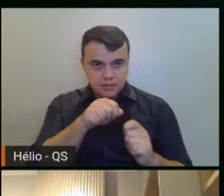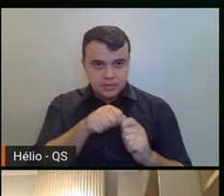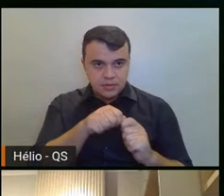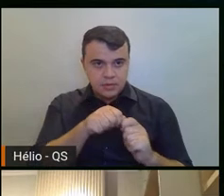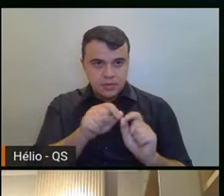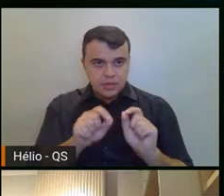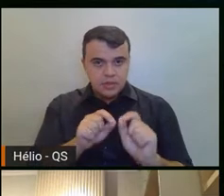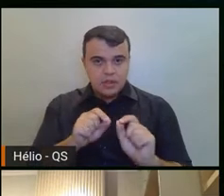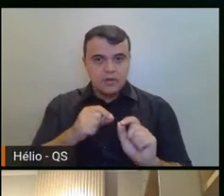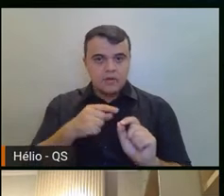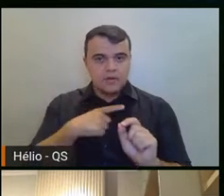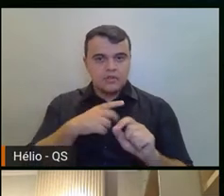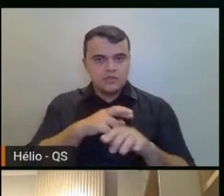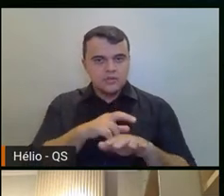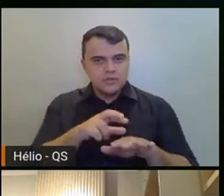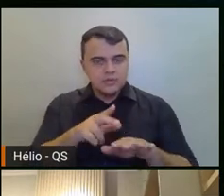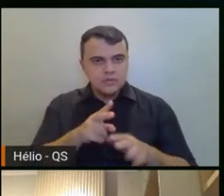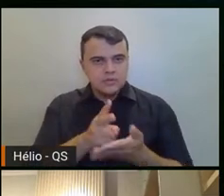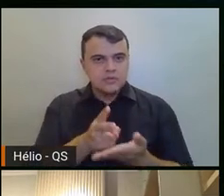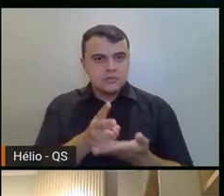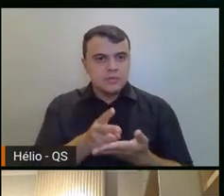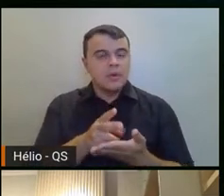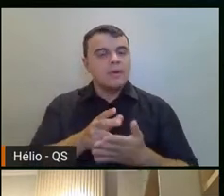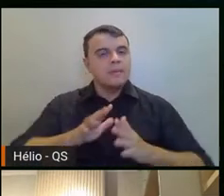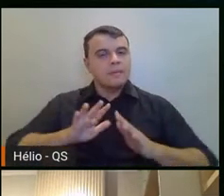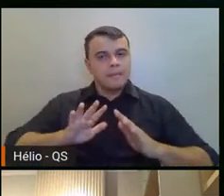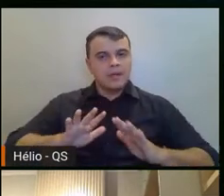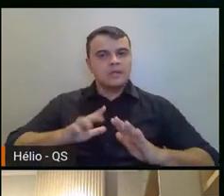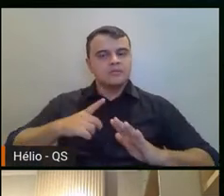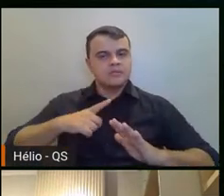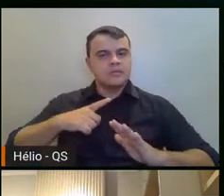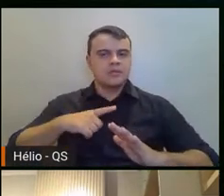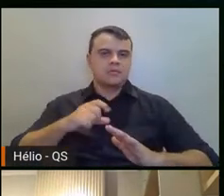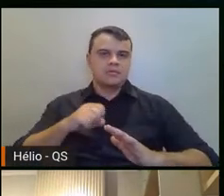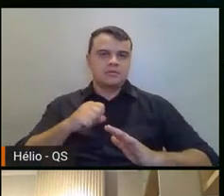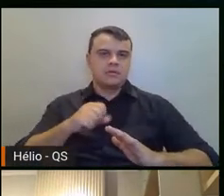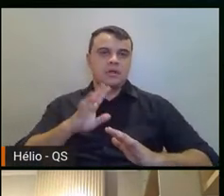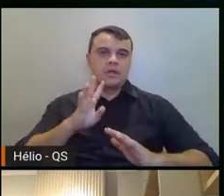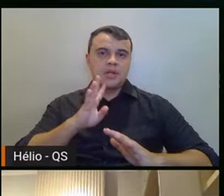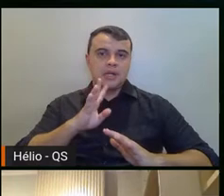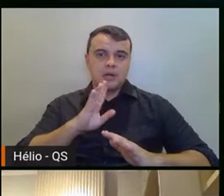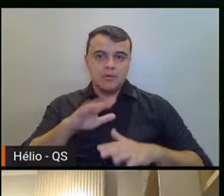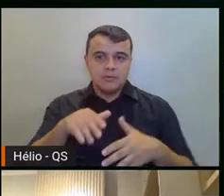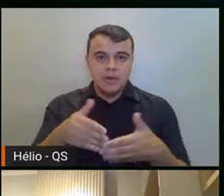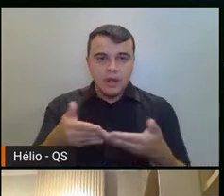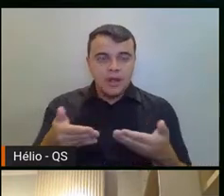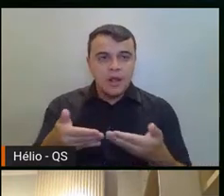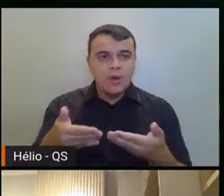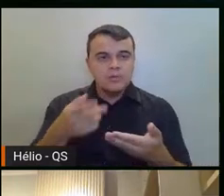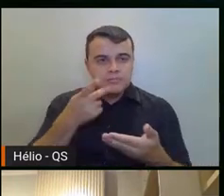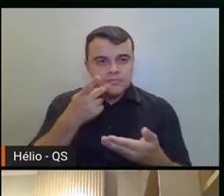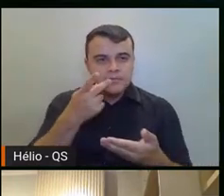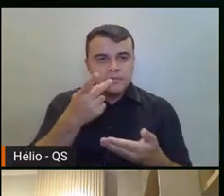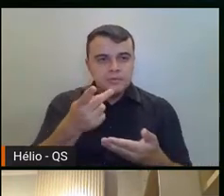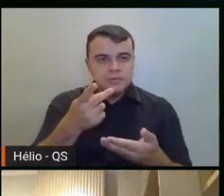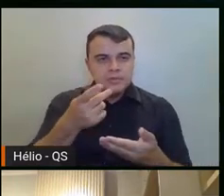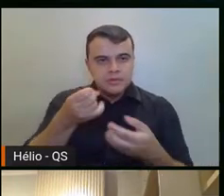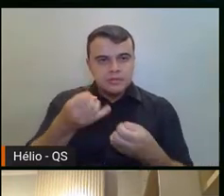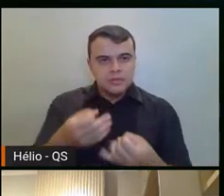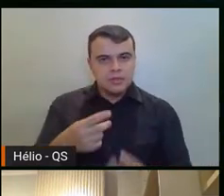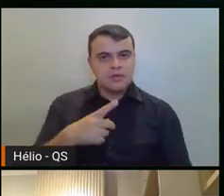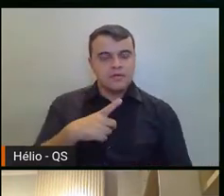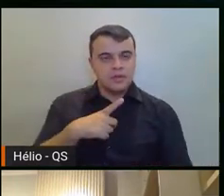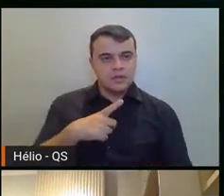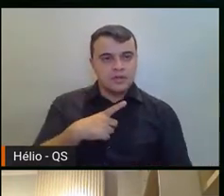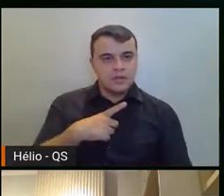fazer uma integração contínua contínuo mas nós temos Então isso é muito legal e só fazendo aqui um Jabá né Nós vamos